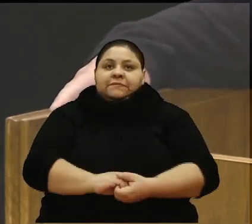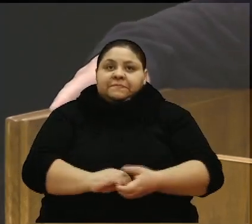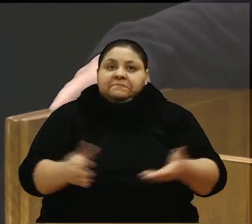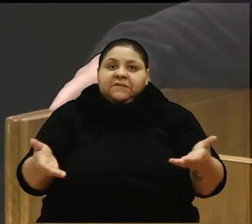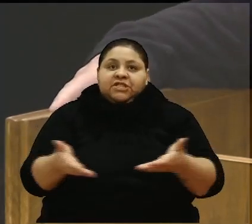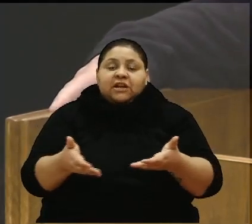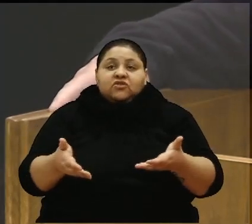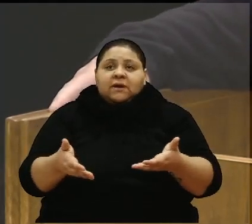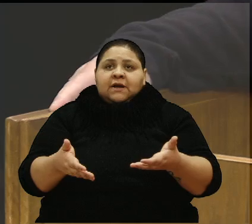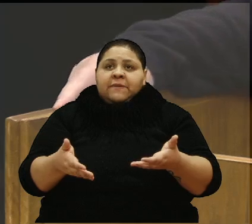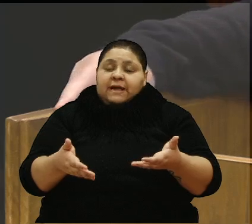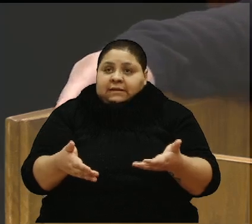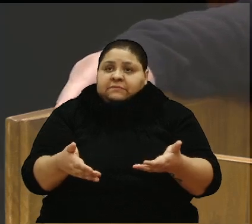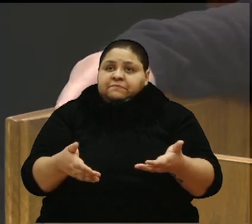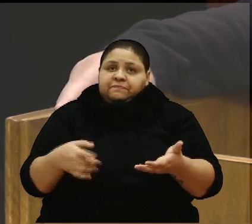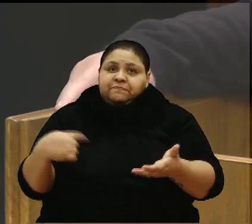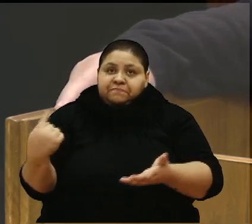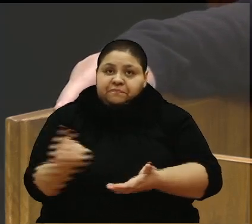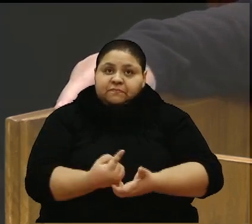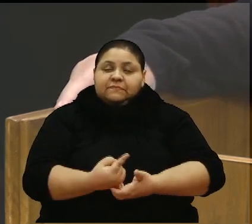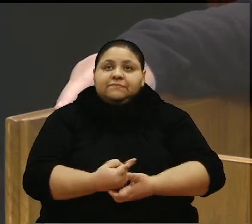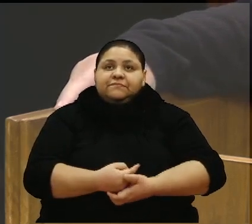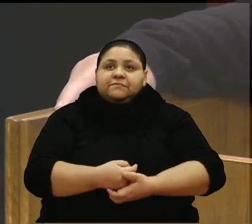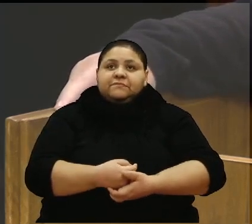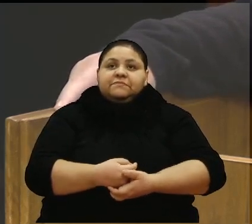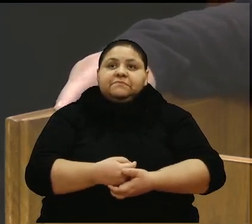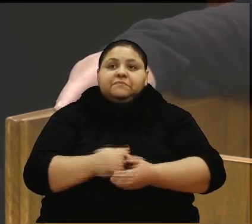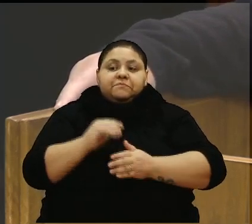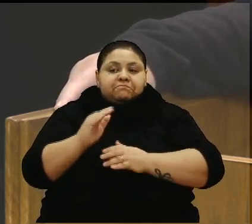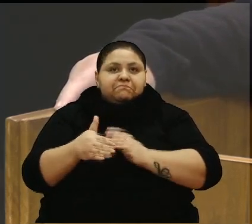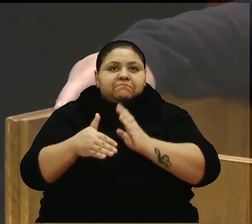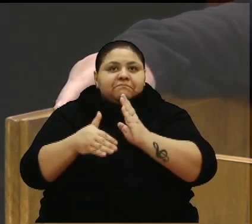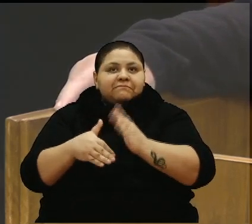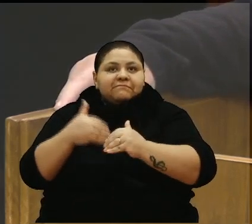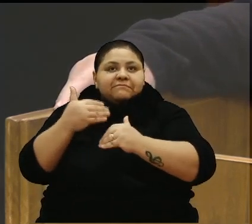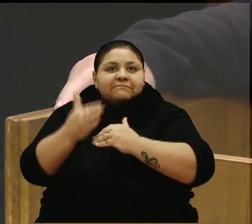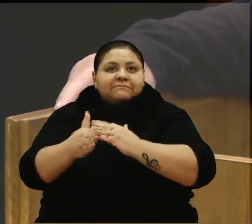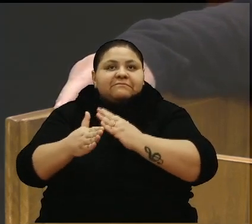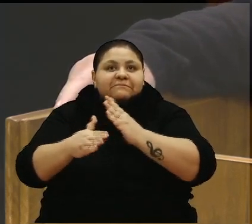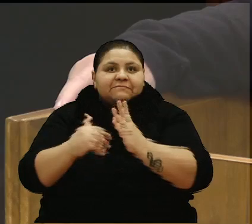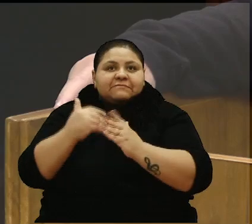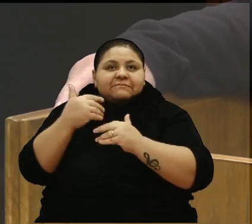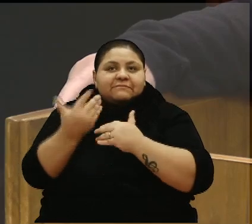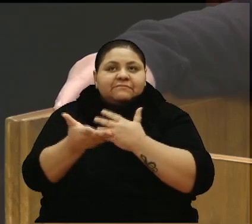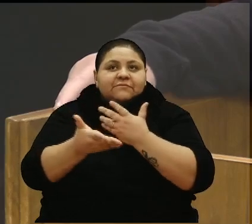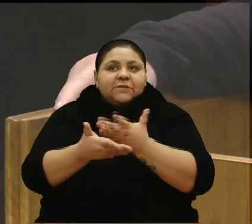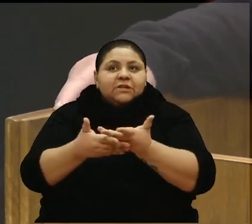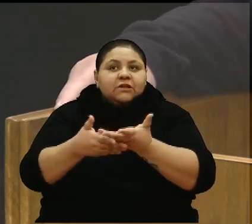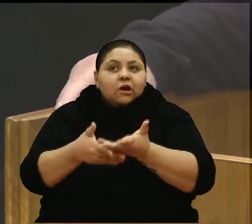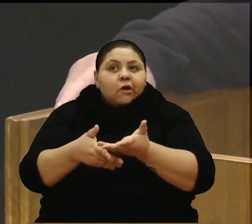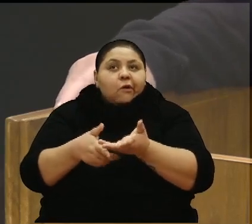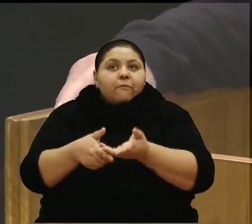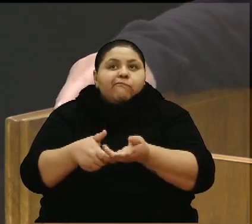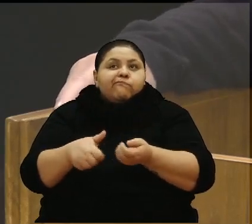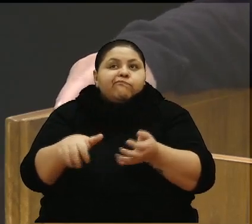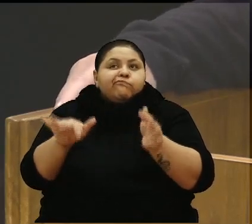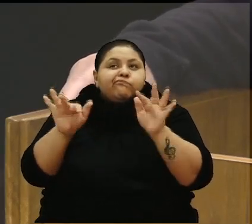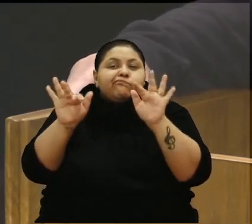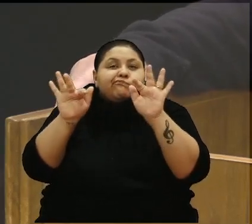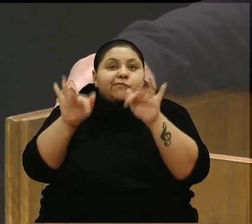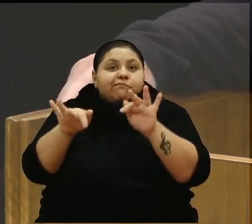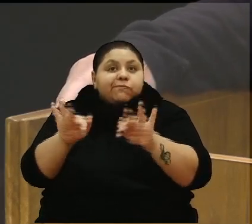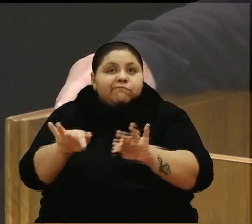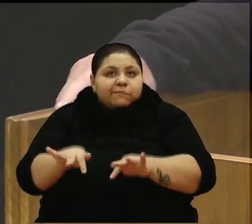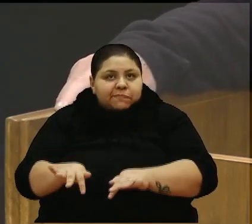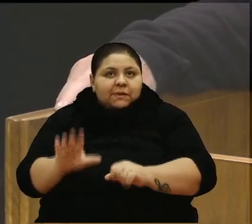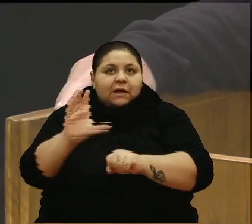Congresso. E, gradativamente, estão destruindo a Constituição de